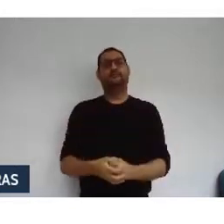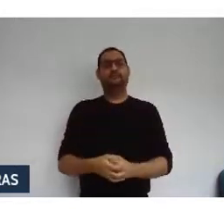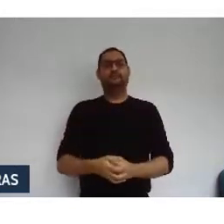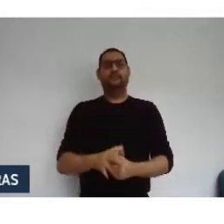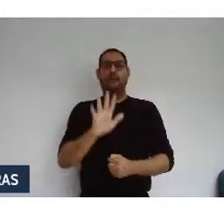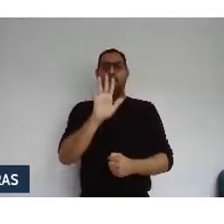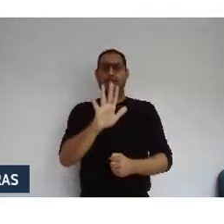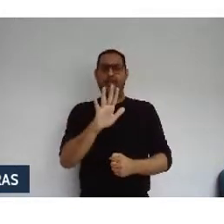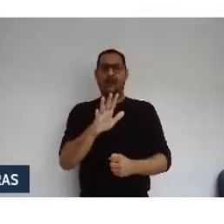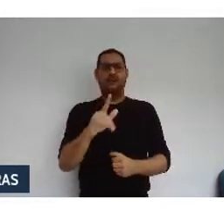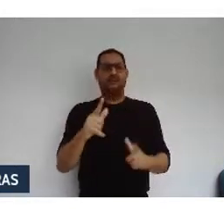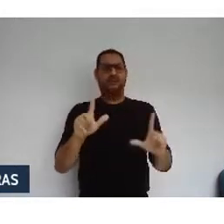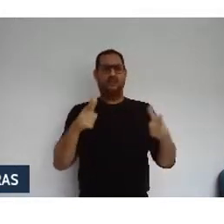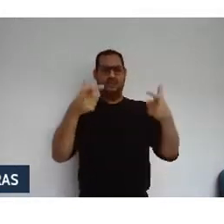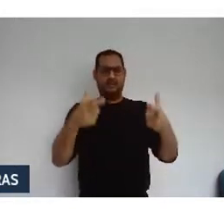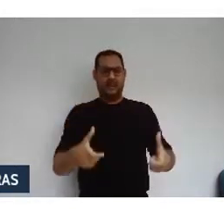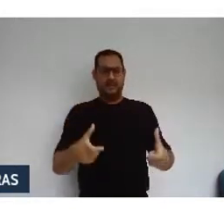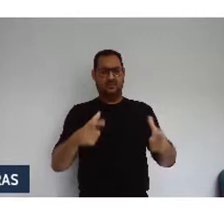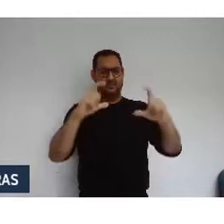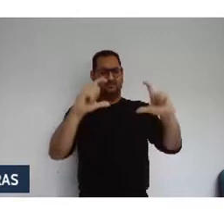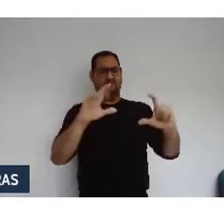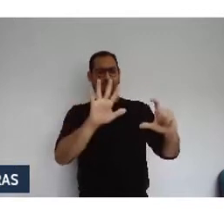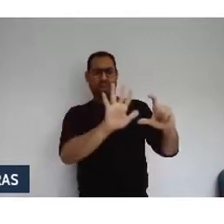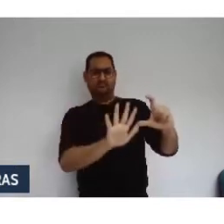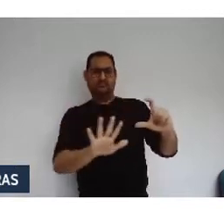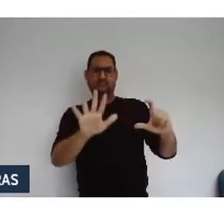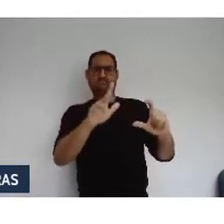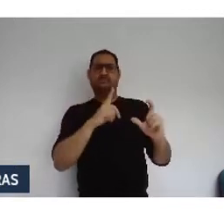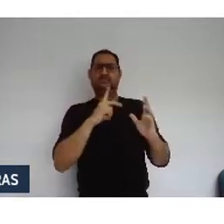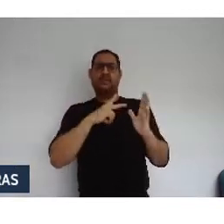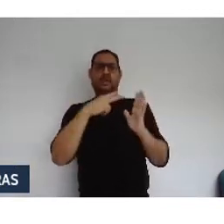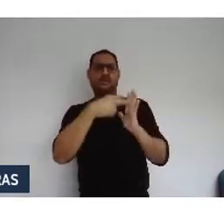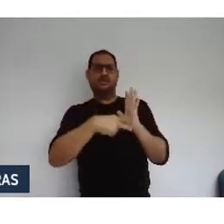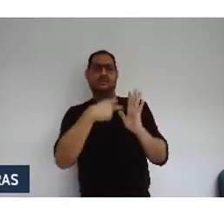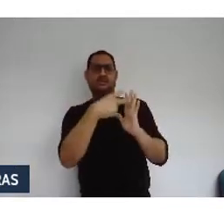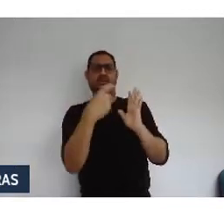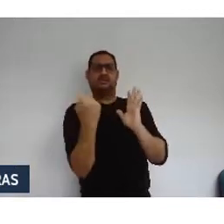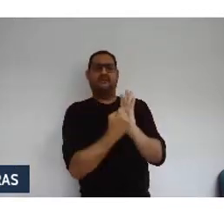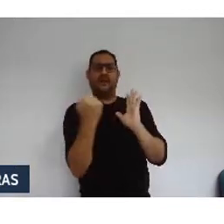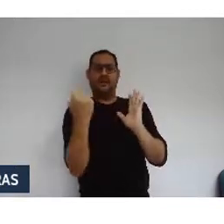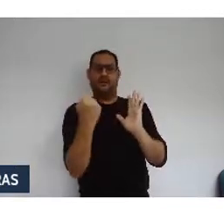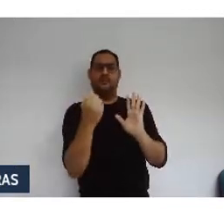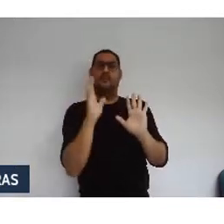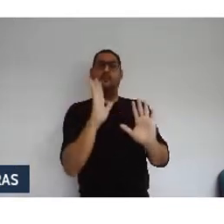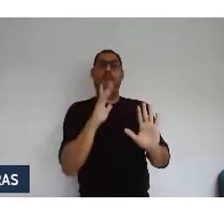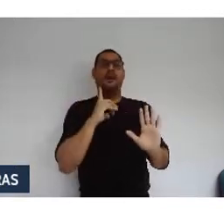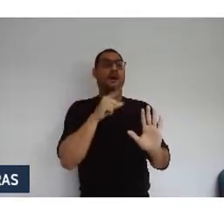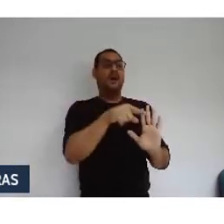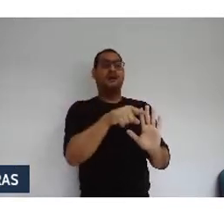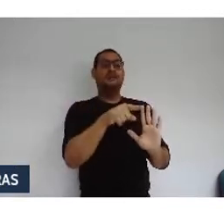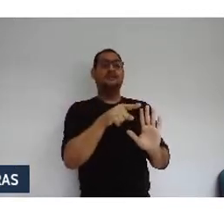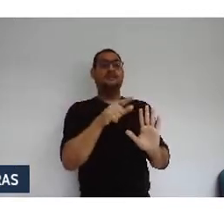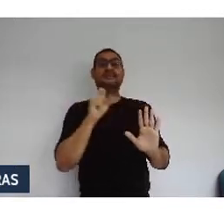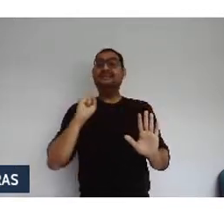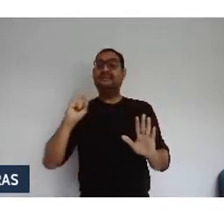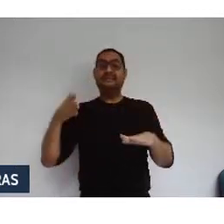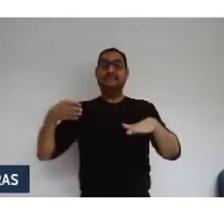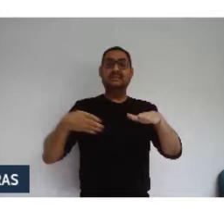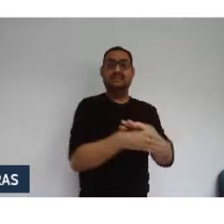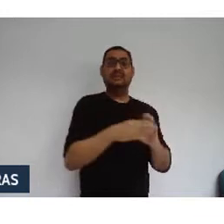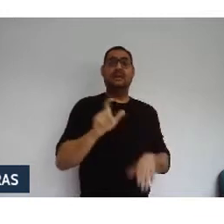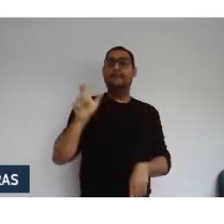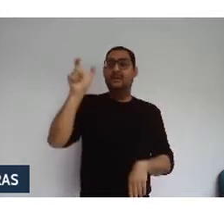semiotização do espaço não pré-existe às nossas mobilizações de sentidos.